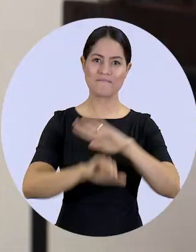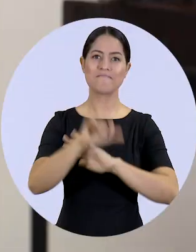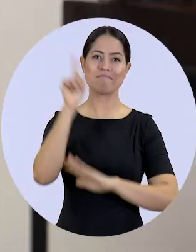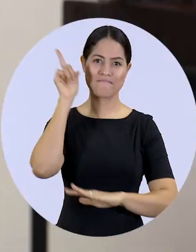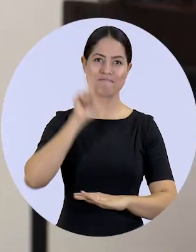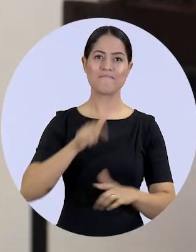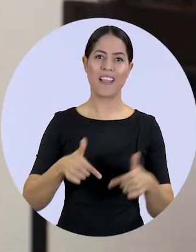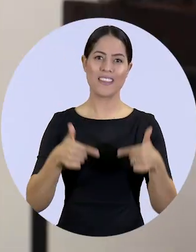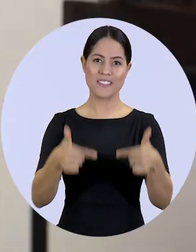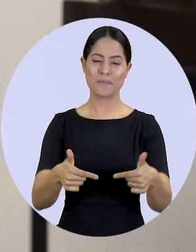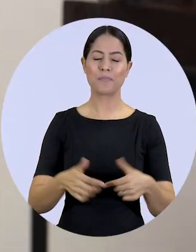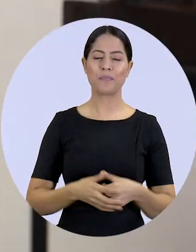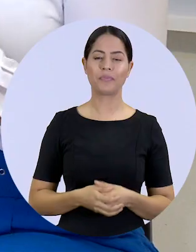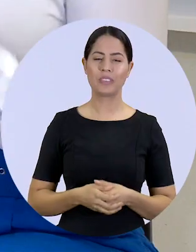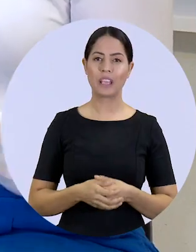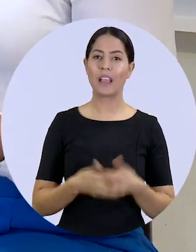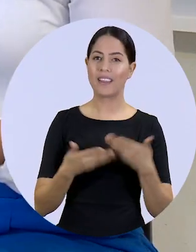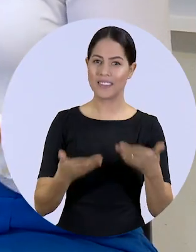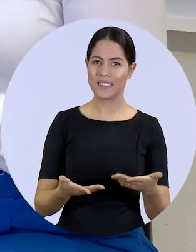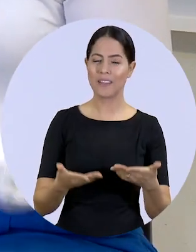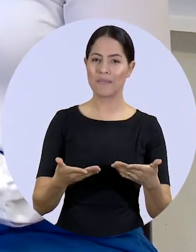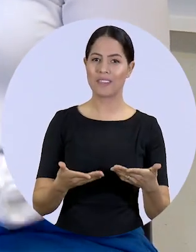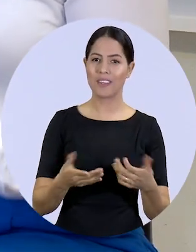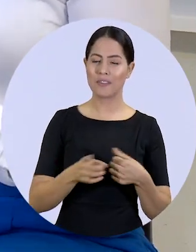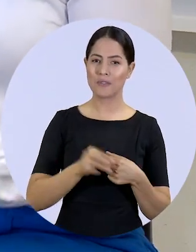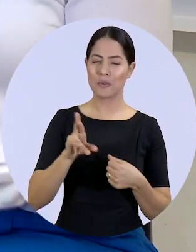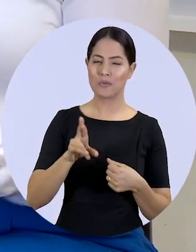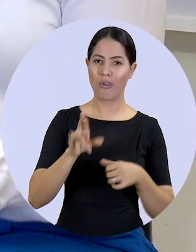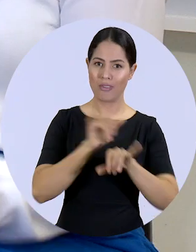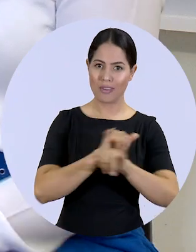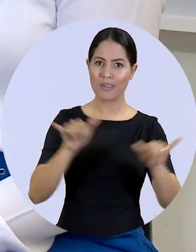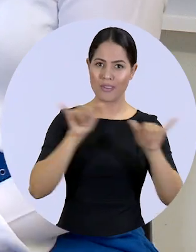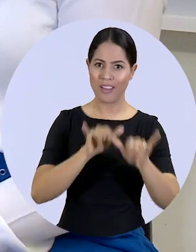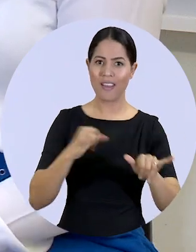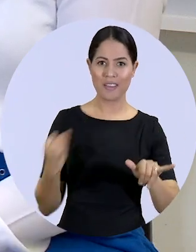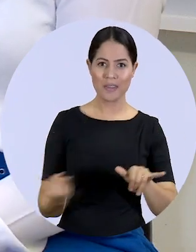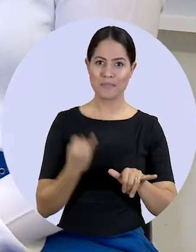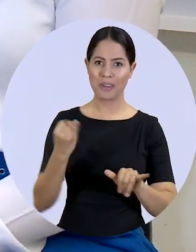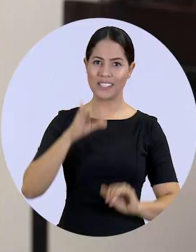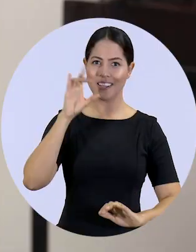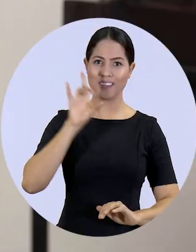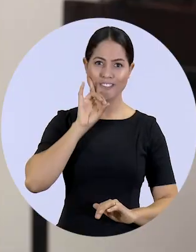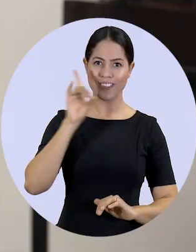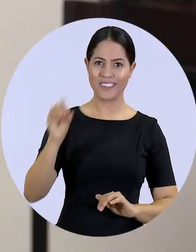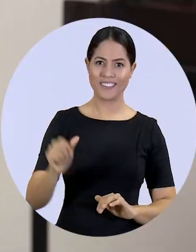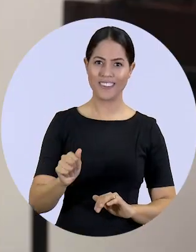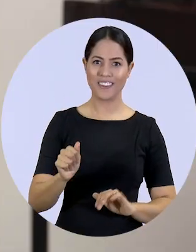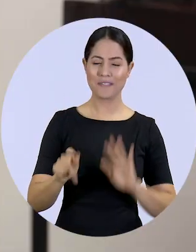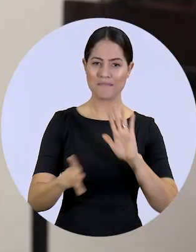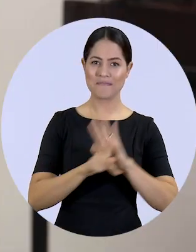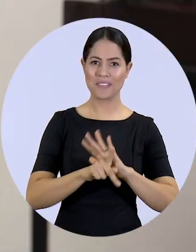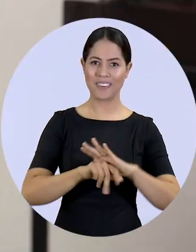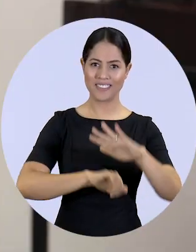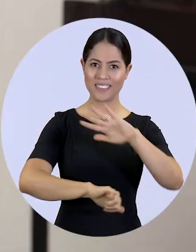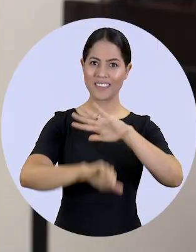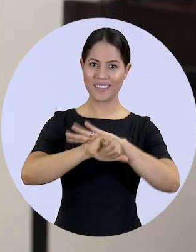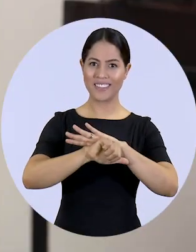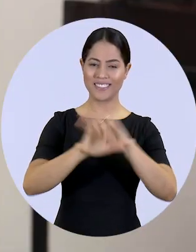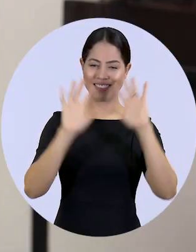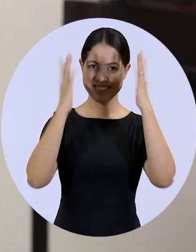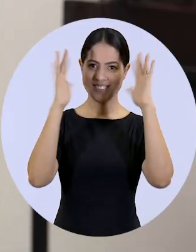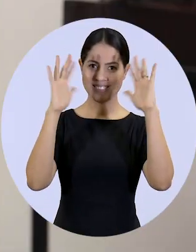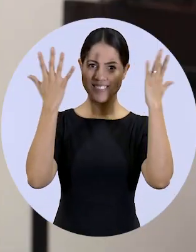penal. Dr. Cacá, então podemos falar que tem então que comemorar neste dia da advocacia criminalista? Eu acho que sim, eu acho que o direito